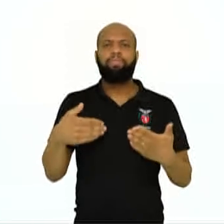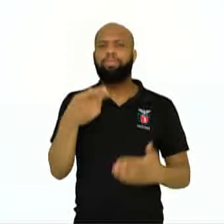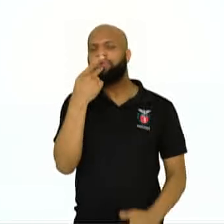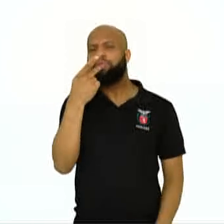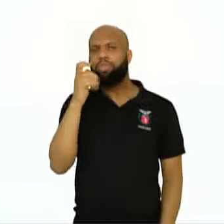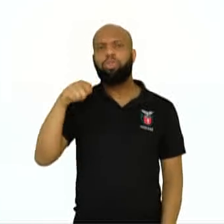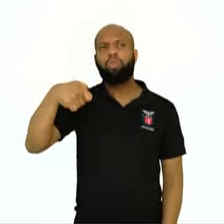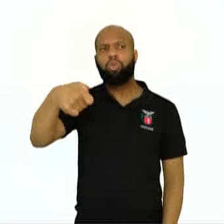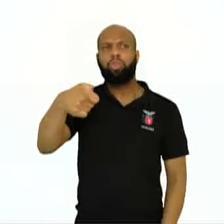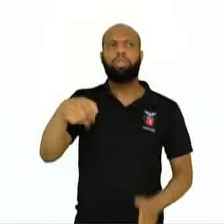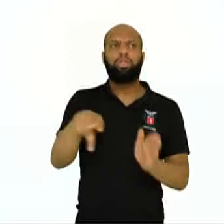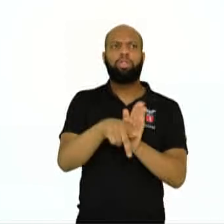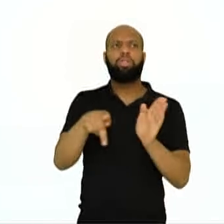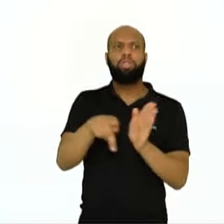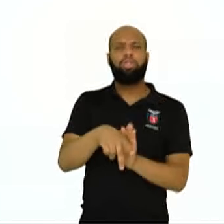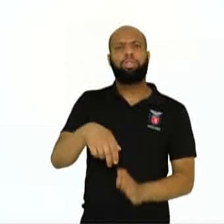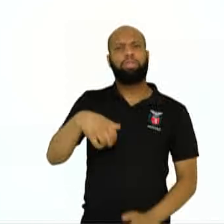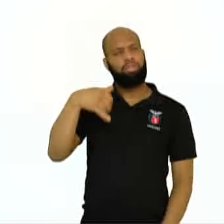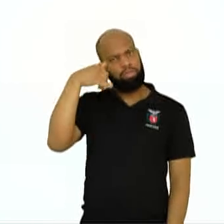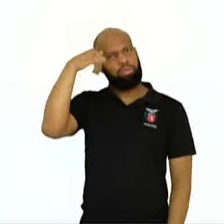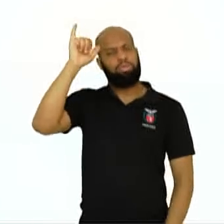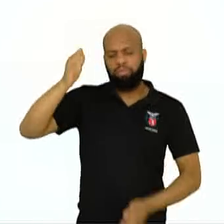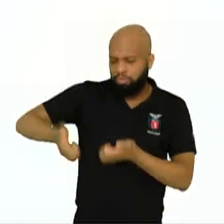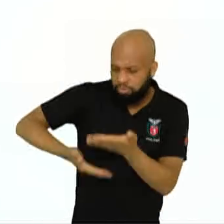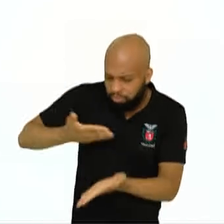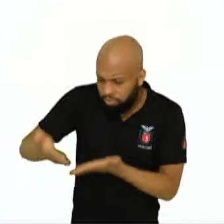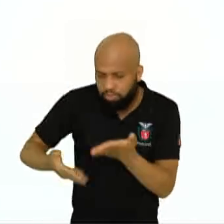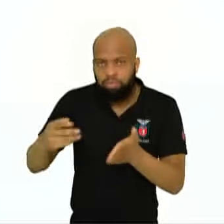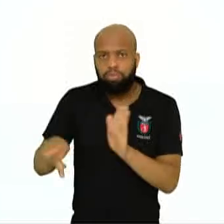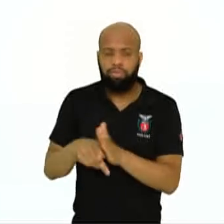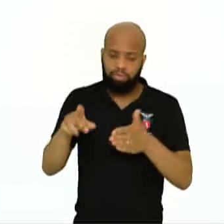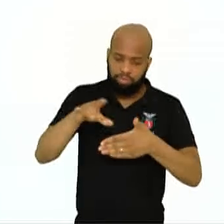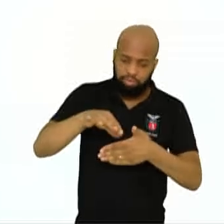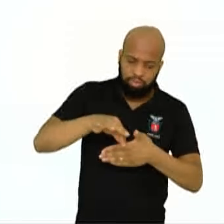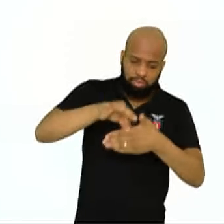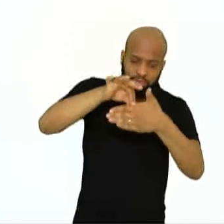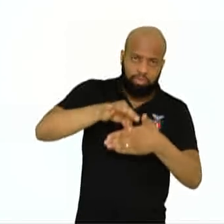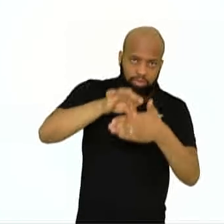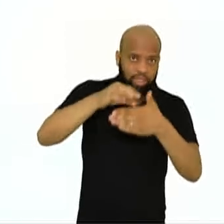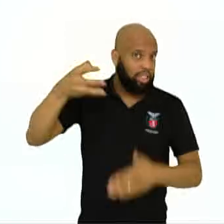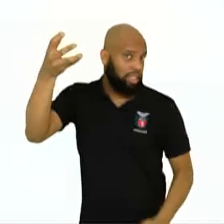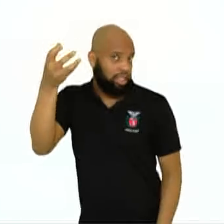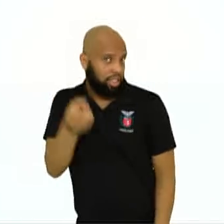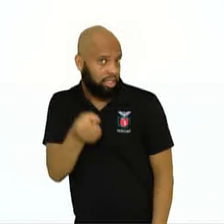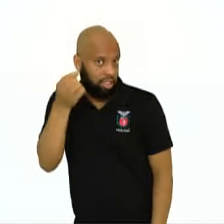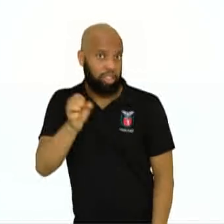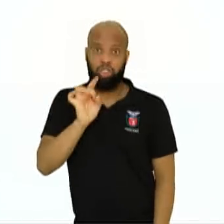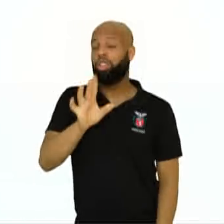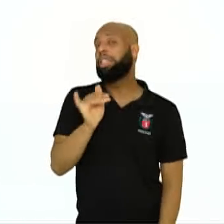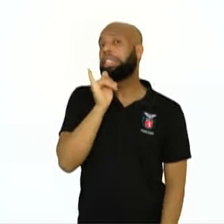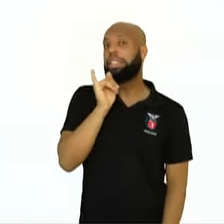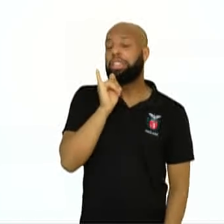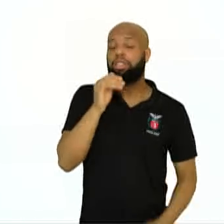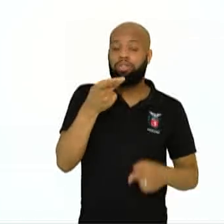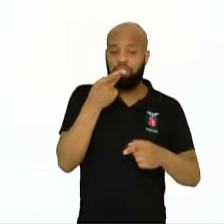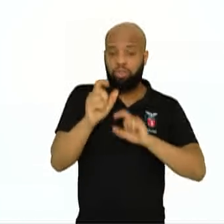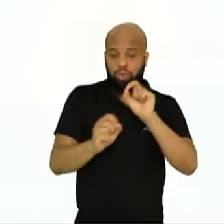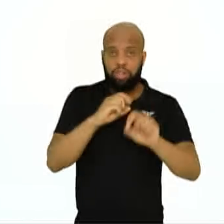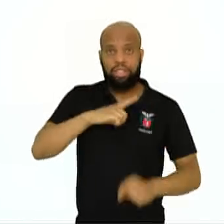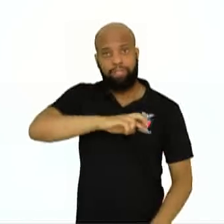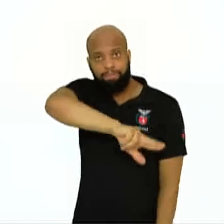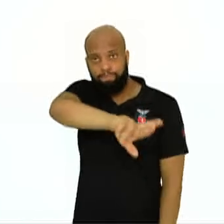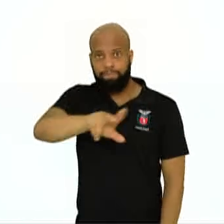falando da questão dos rebanhos, da criação dos animais para a carne ou para o leite. A gente está falando que